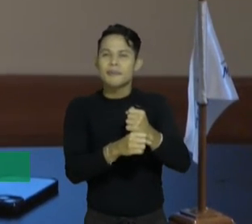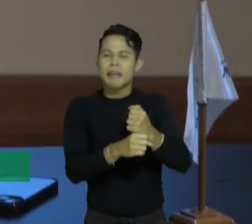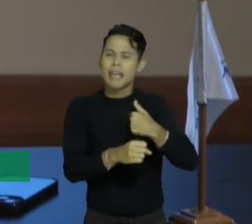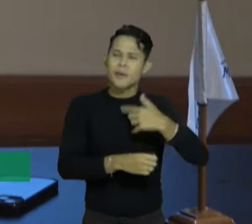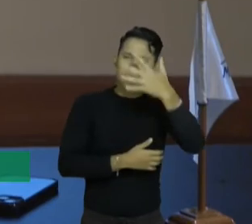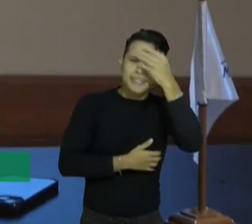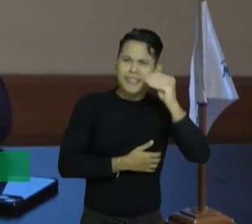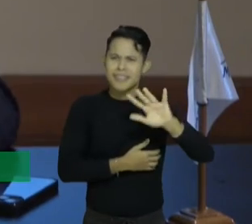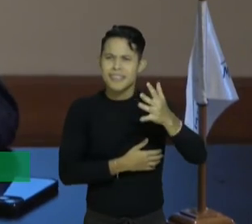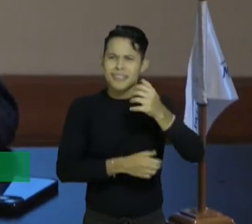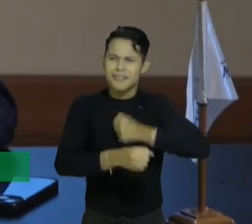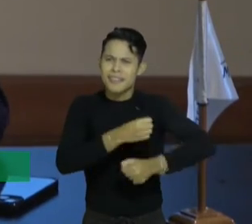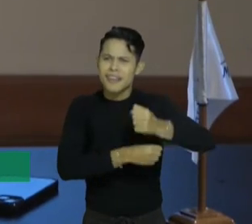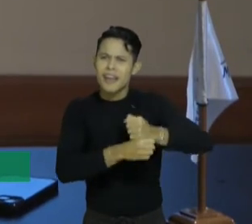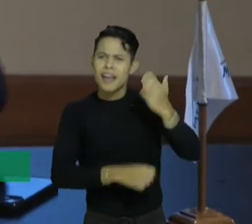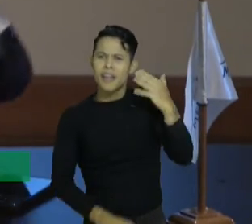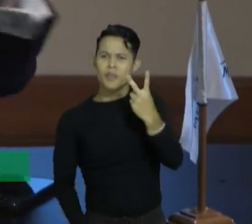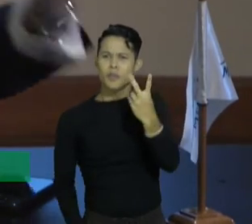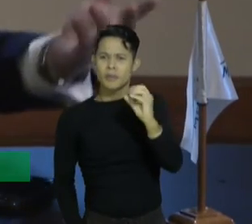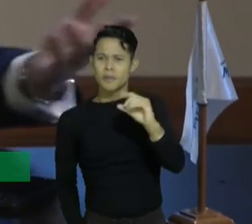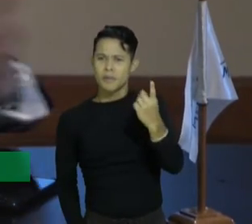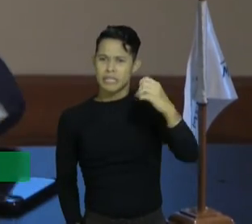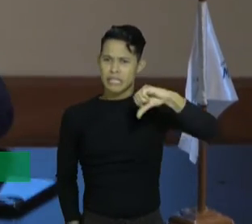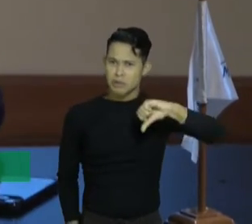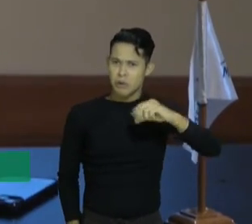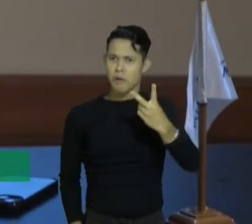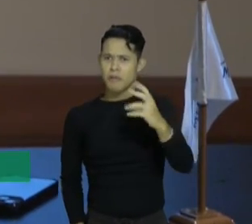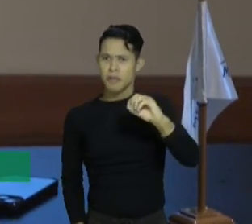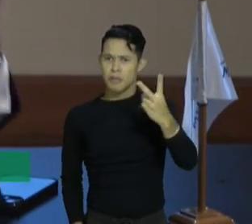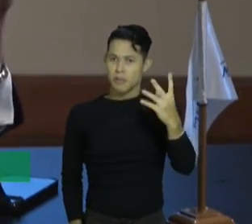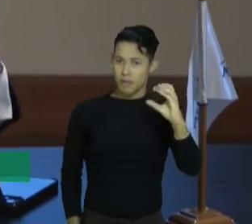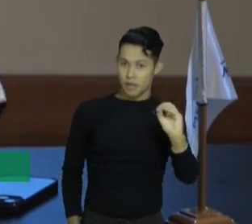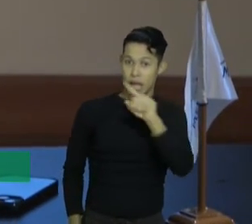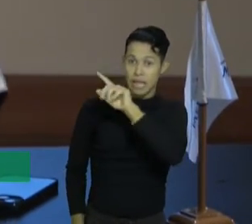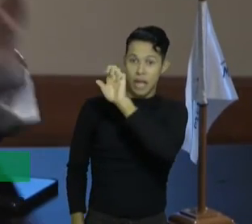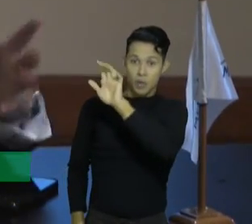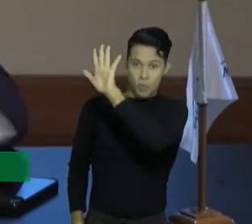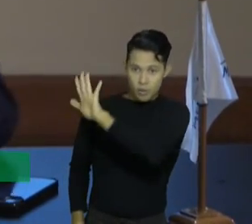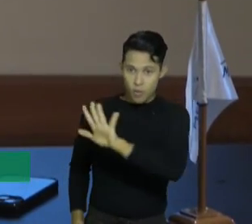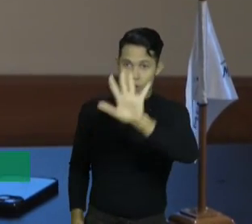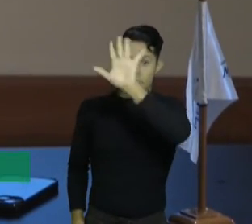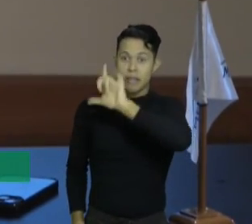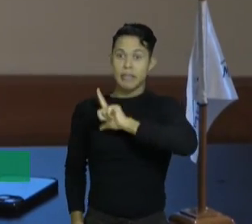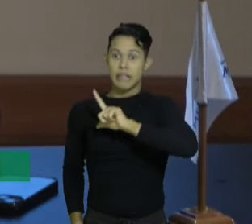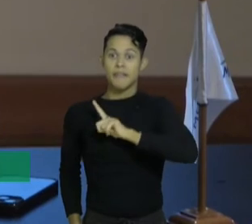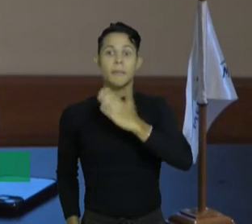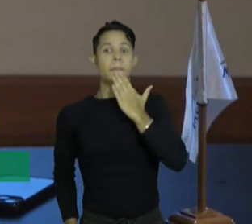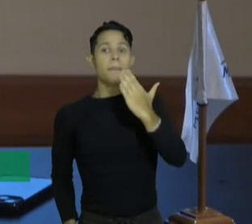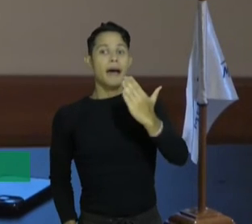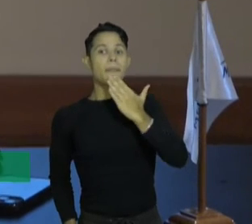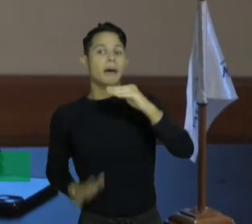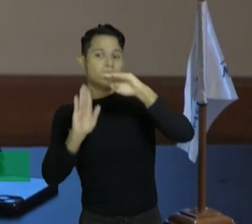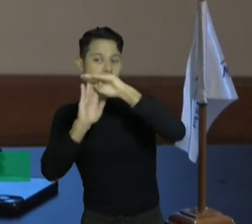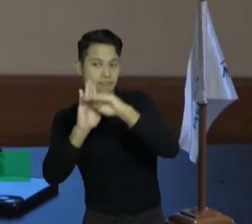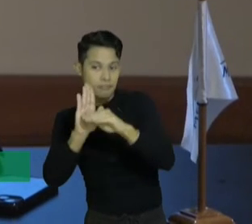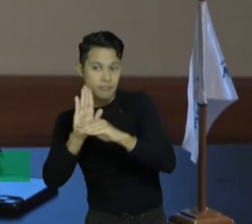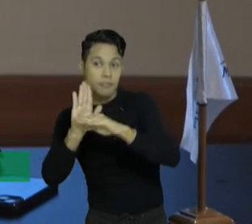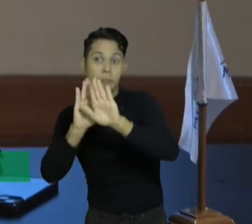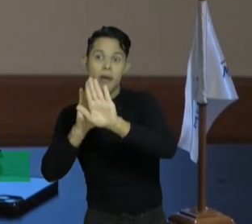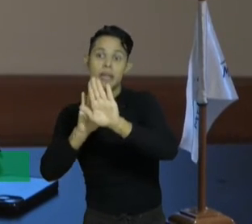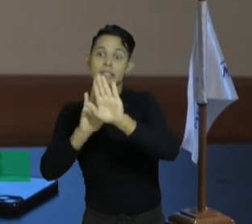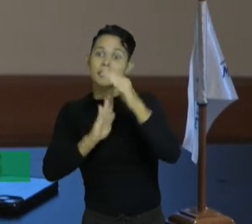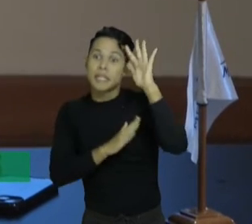lembro foi 201920 e agora depois os europeus vieram com essa demanda adicional de sidler enfim ela mas 20